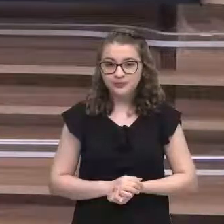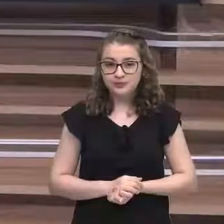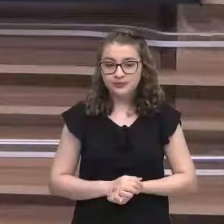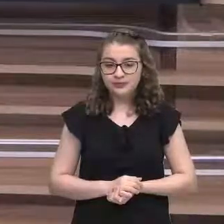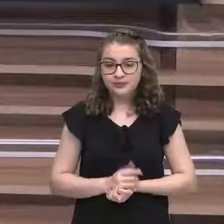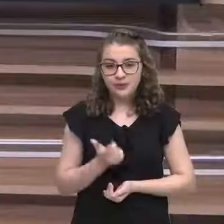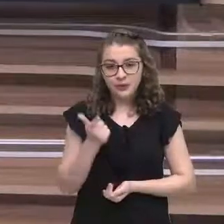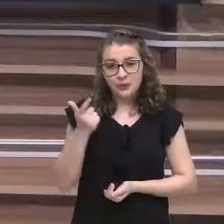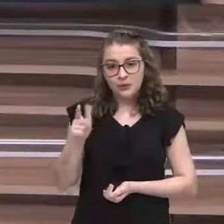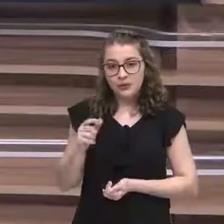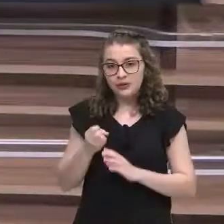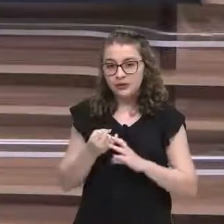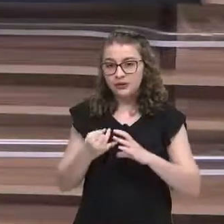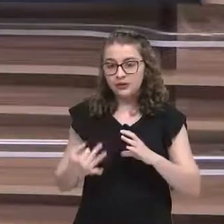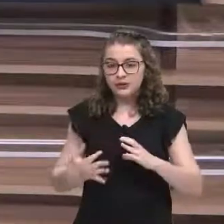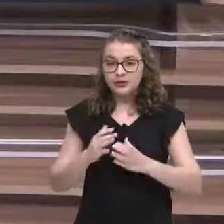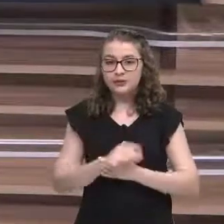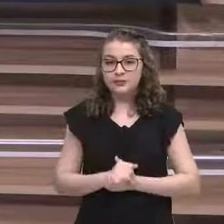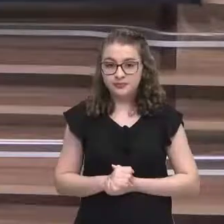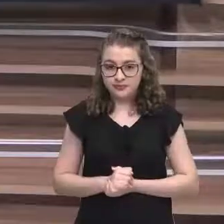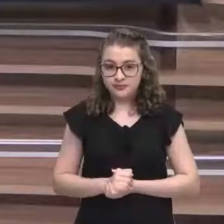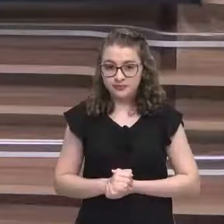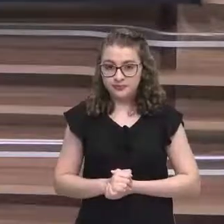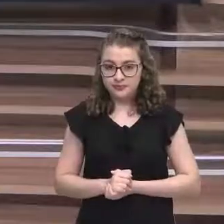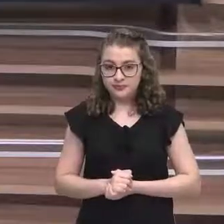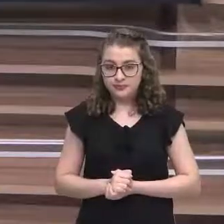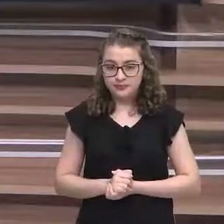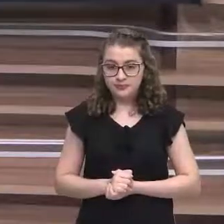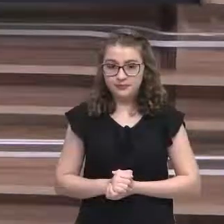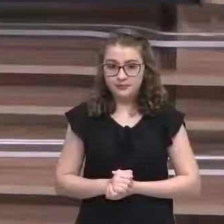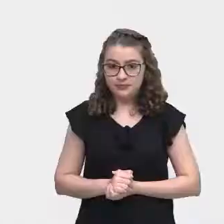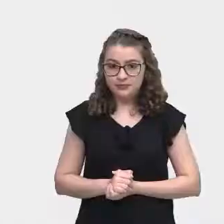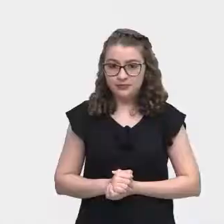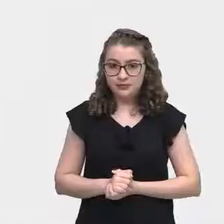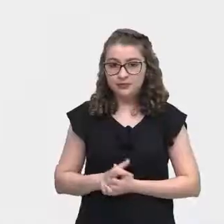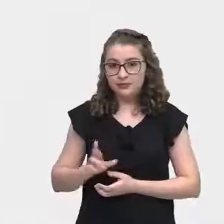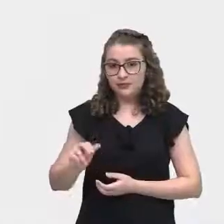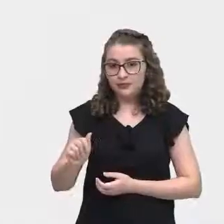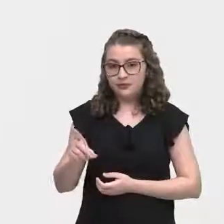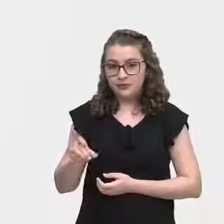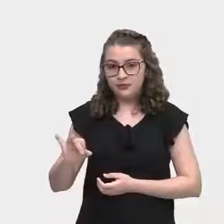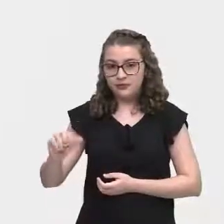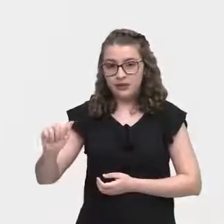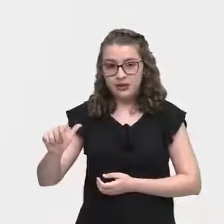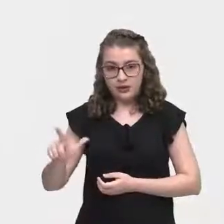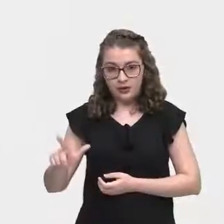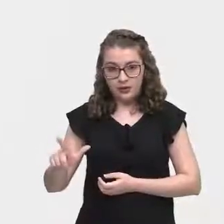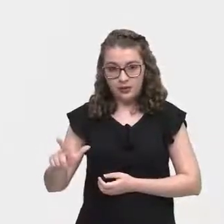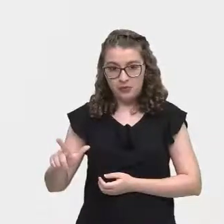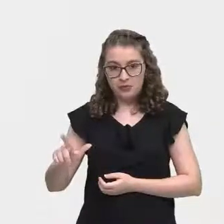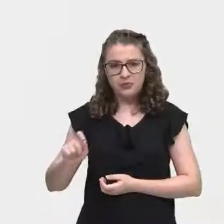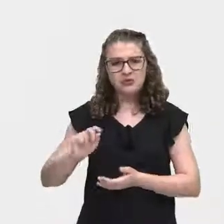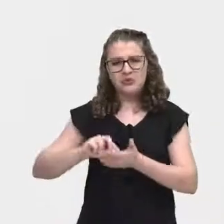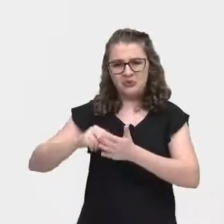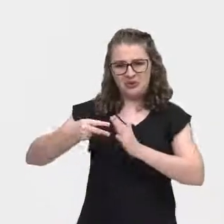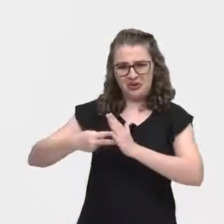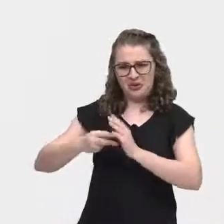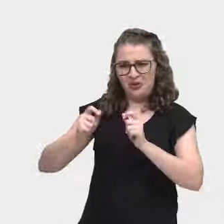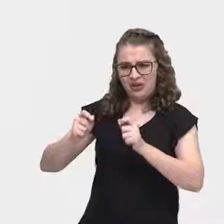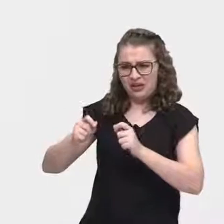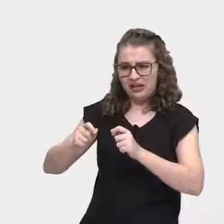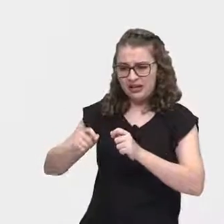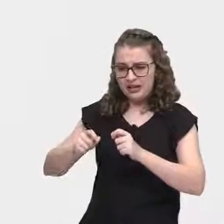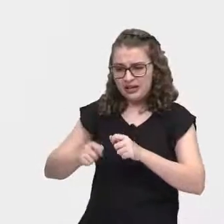Outra característica da filosofia, ela é o quê? Atenção, ela é radical. Radical, pessoal, quer dizer que ela vai à raiz